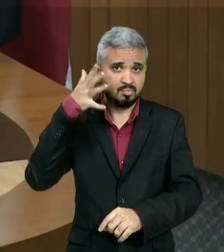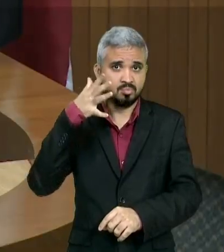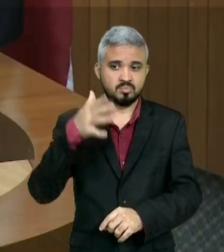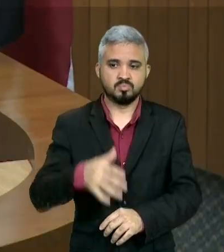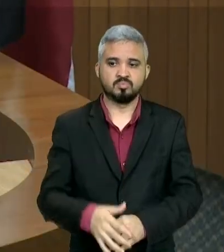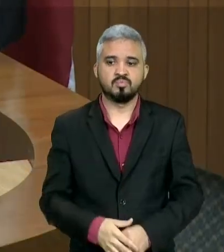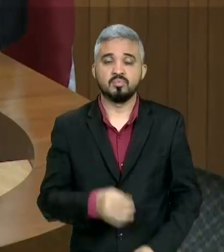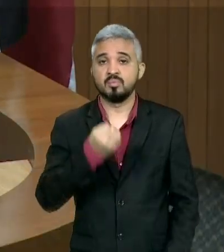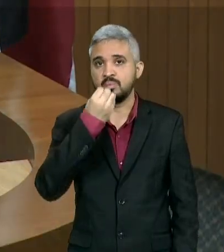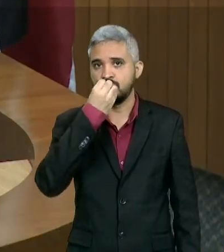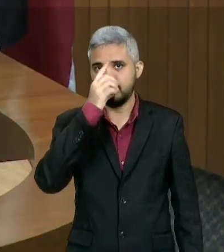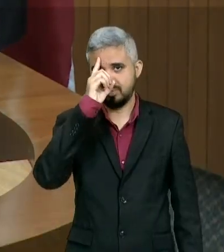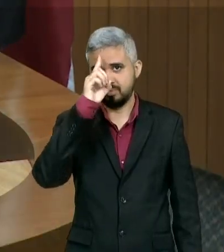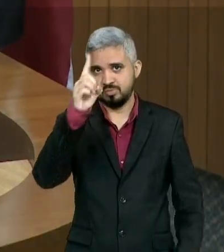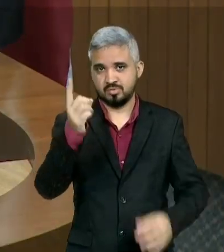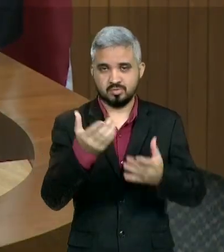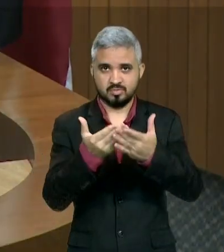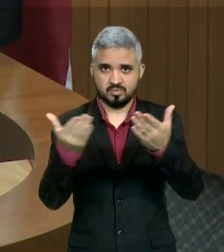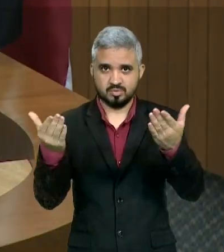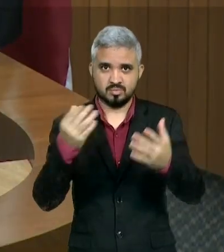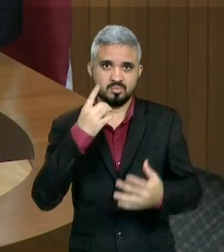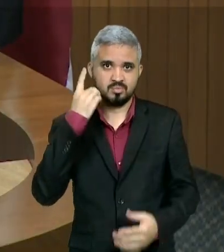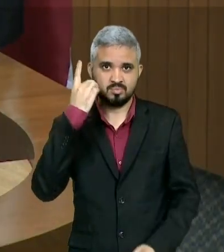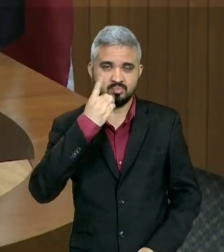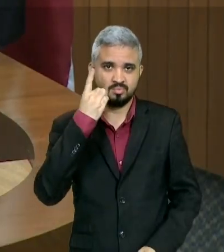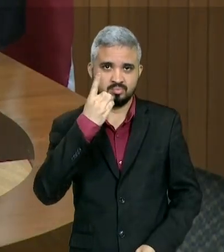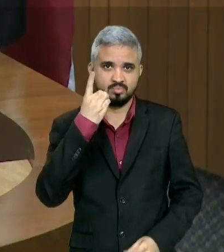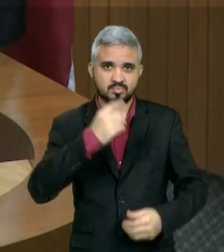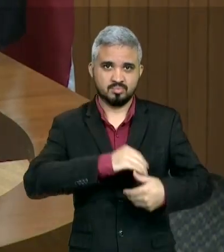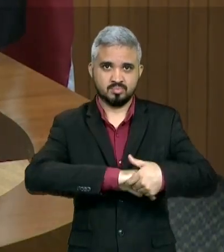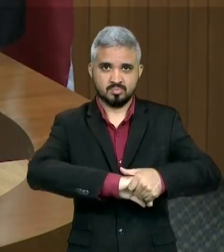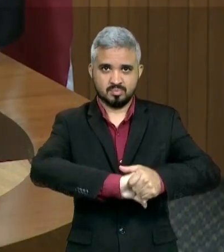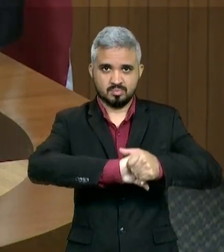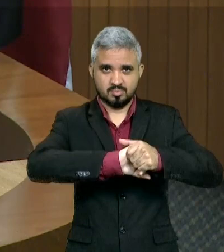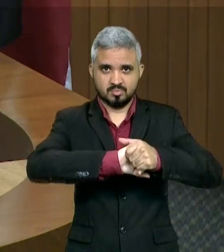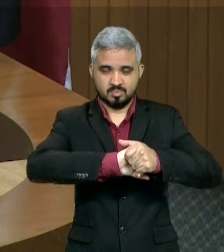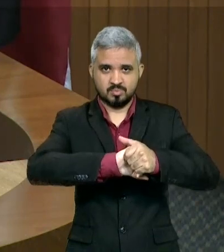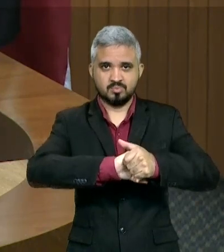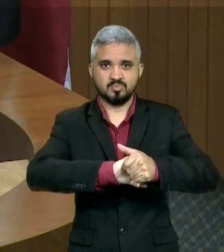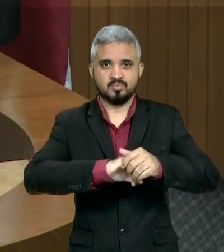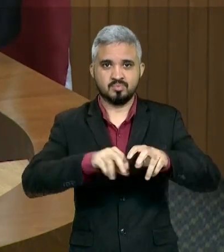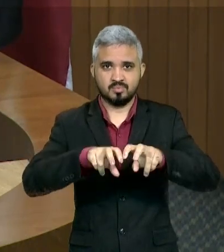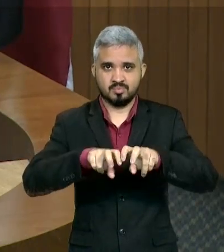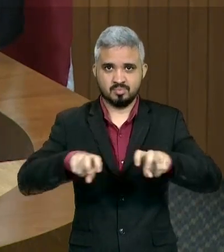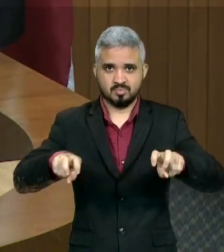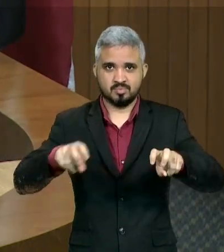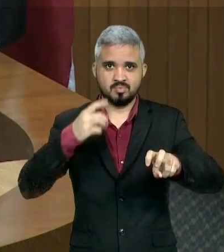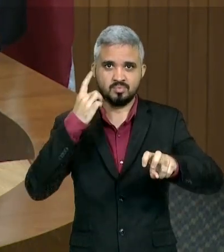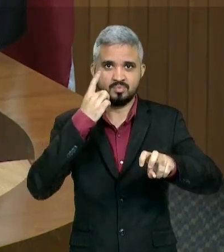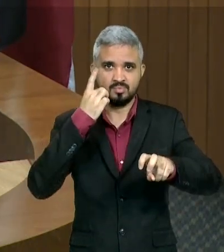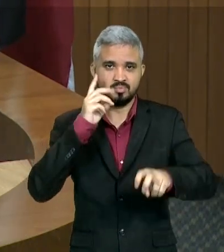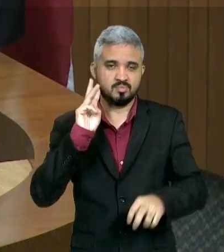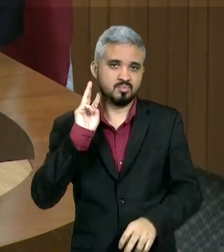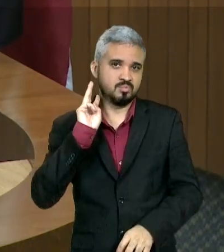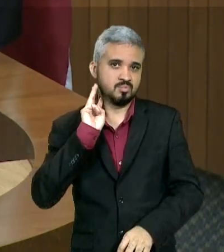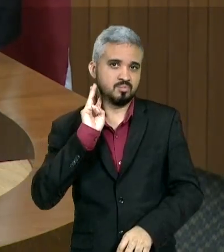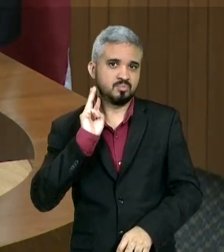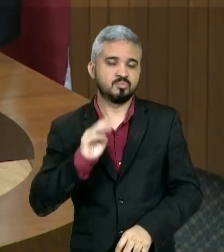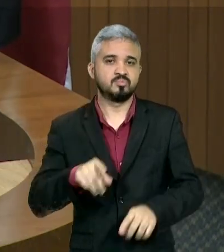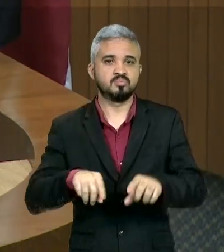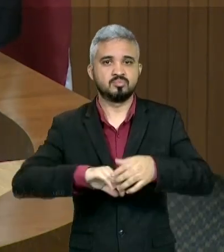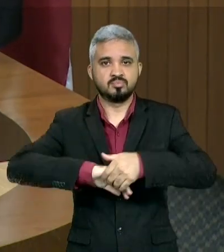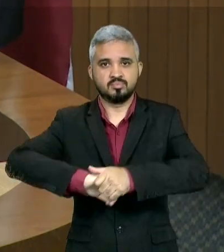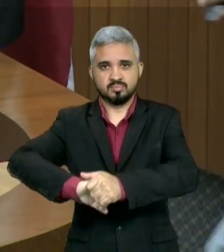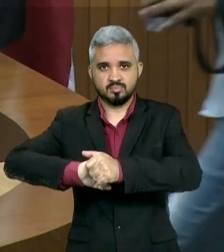dia, senhores deputados. Cumprimento a mesa em nome do nosso presidente de exercício, deputado Hélio do Curso. Cumprimento aqui toda a